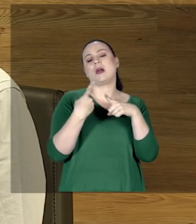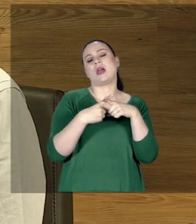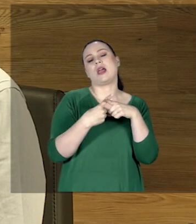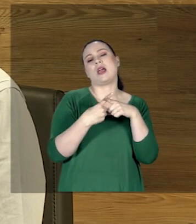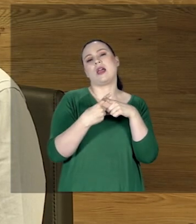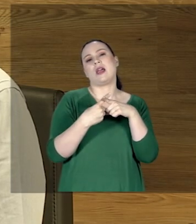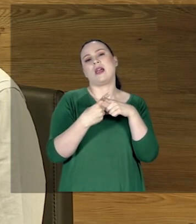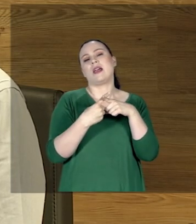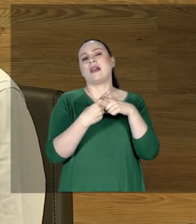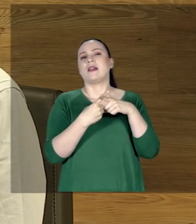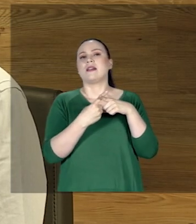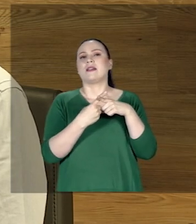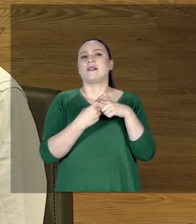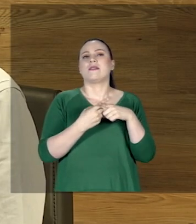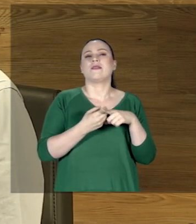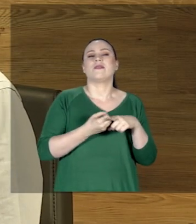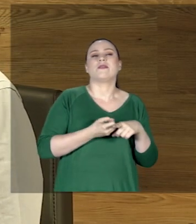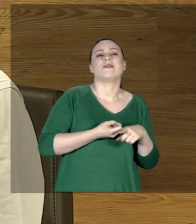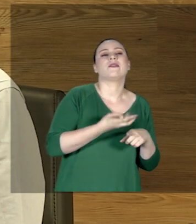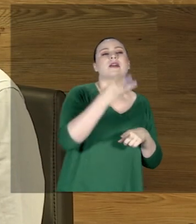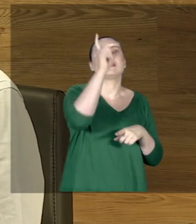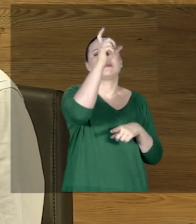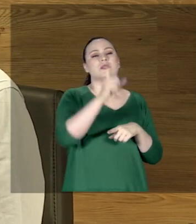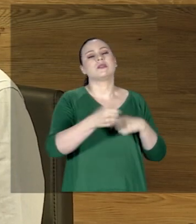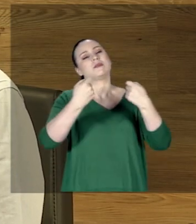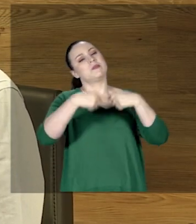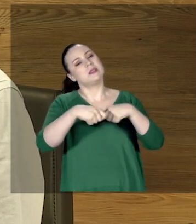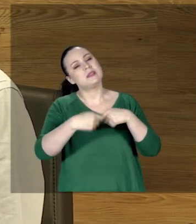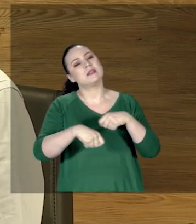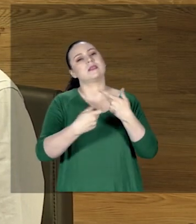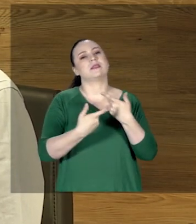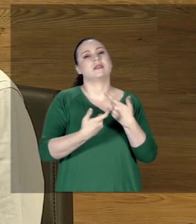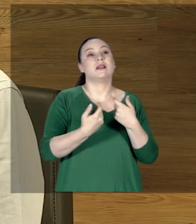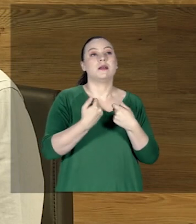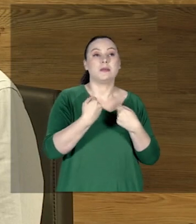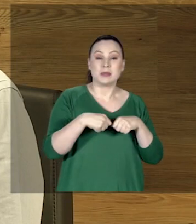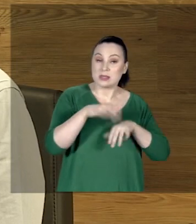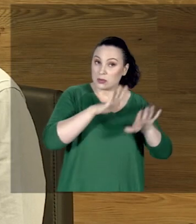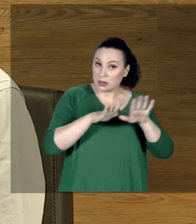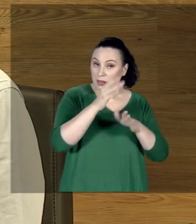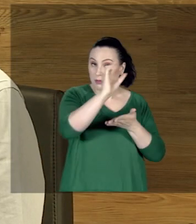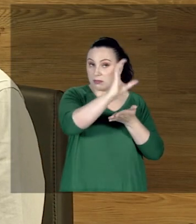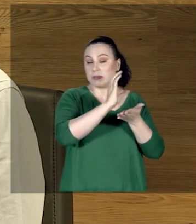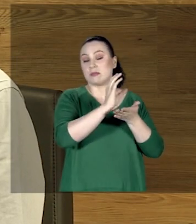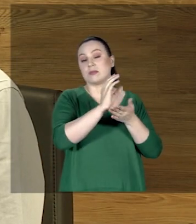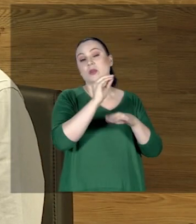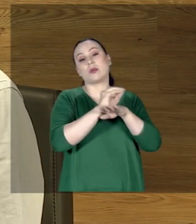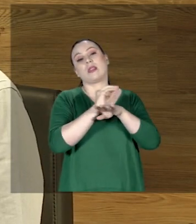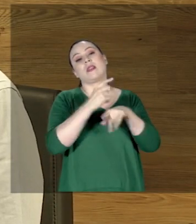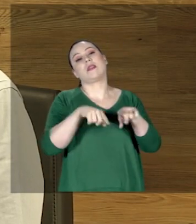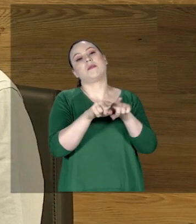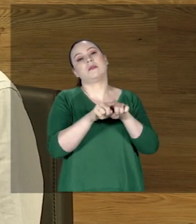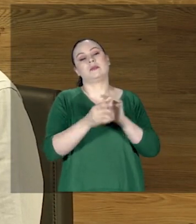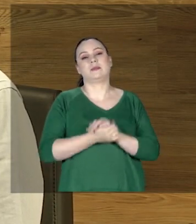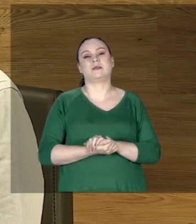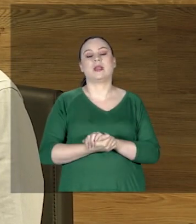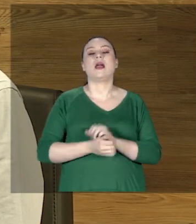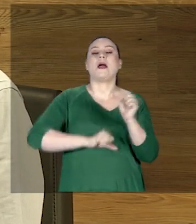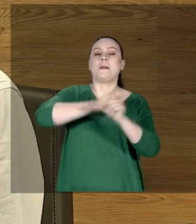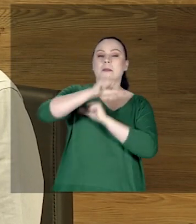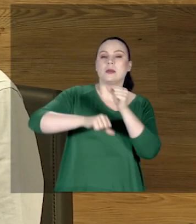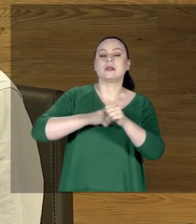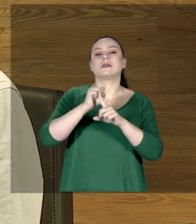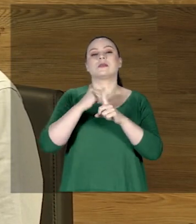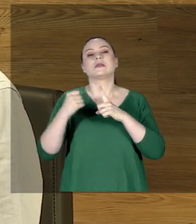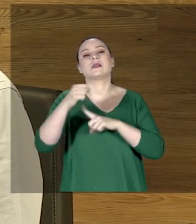transformação, porque muitos precisam desse suporte, desse olhar mais cuidadoso. Certamente. É investimento